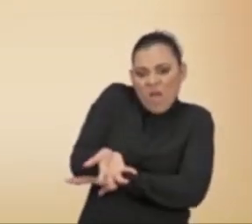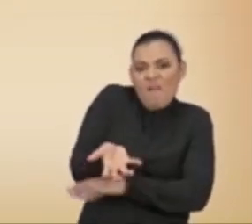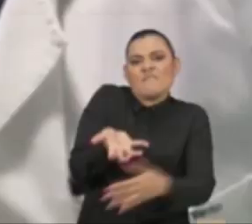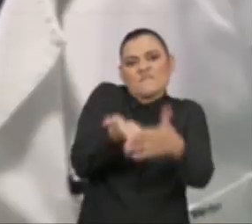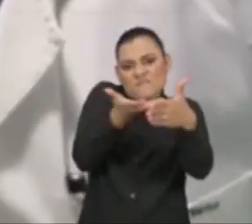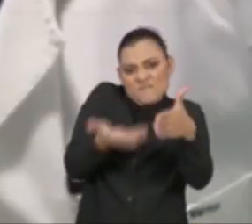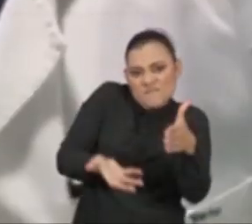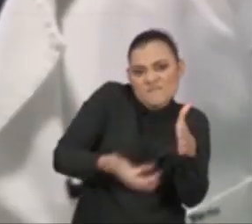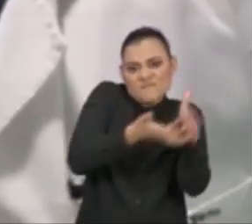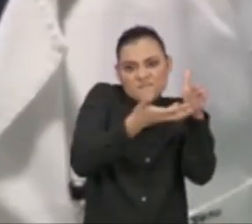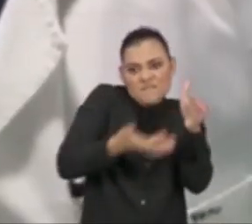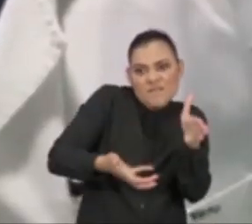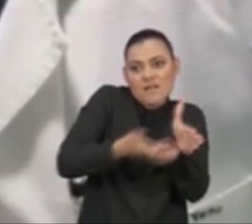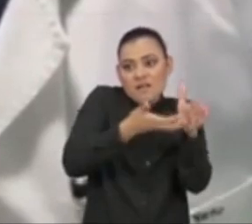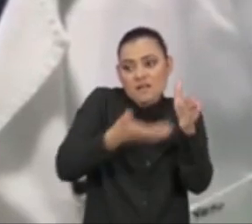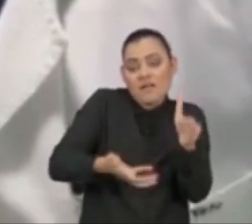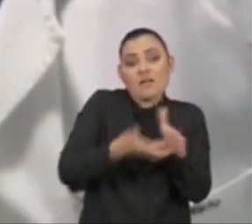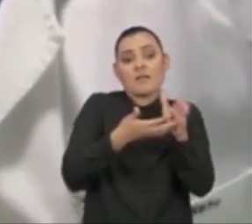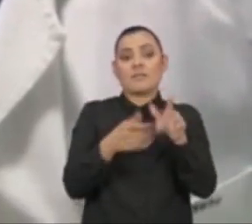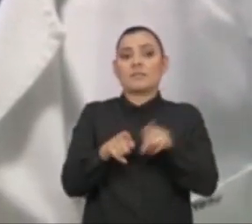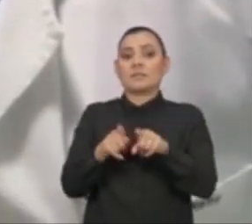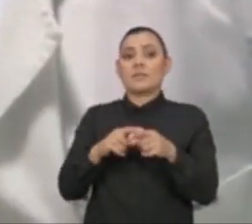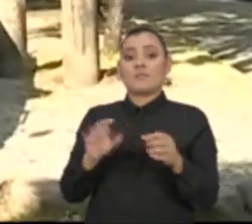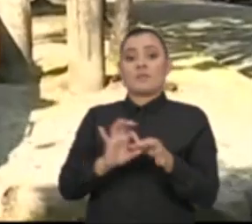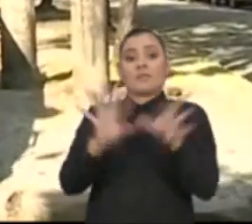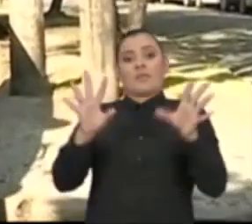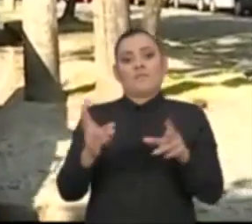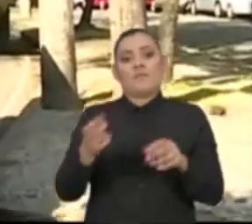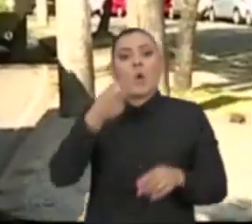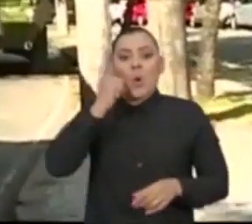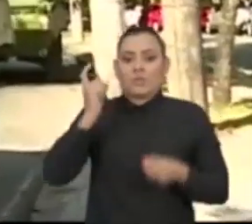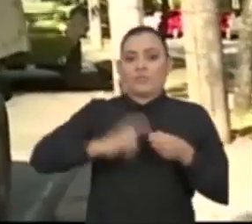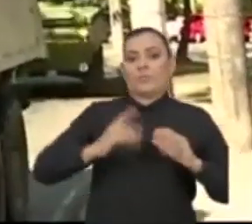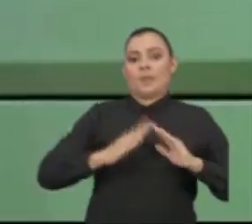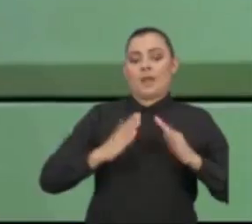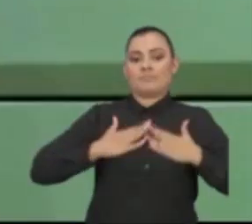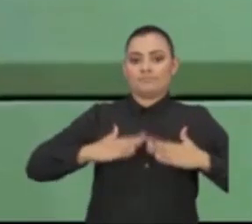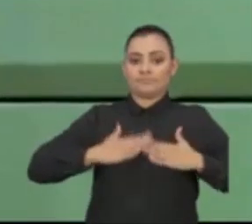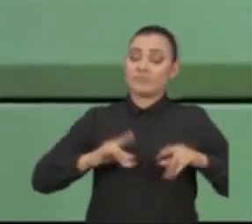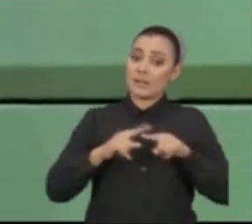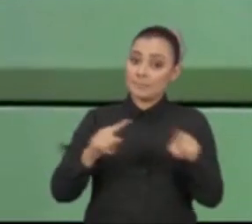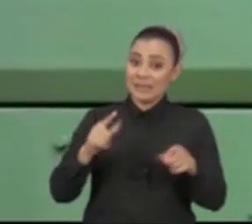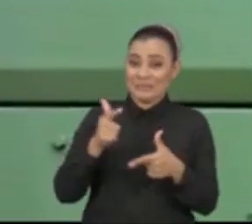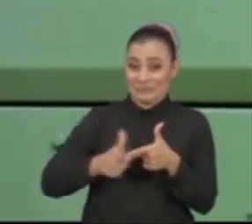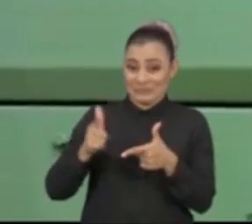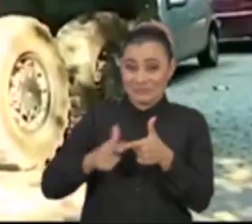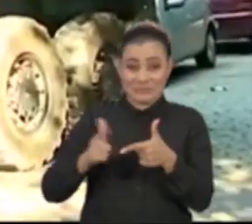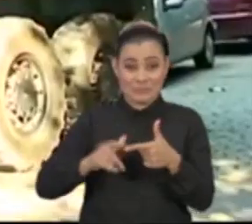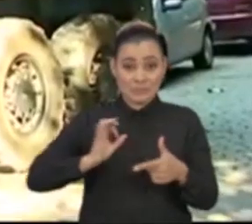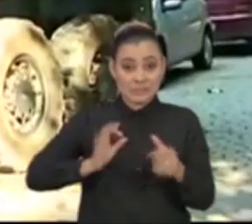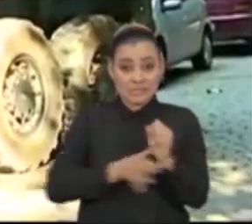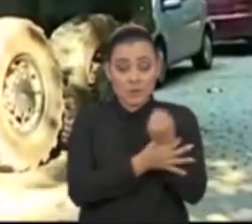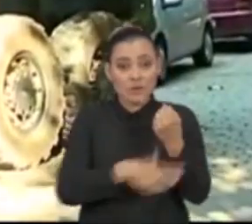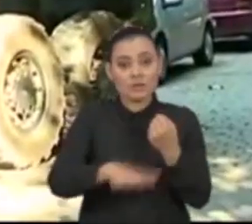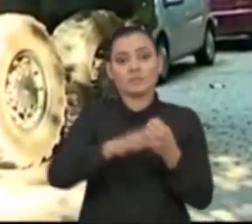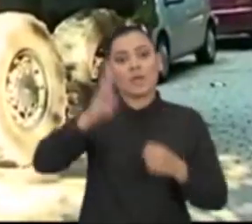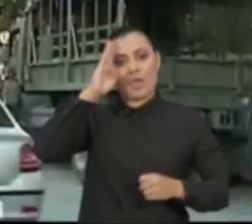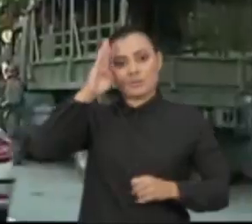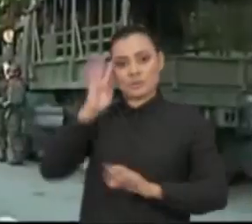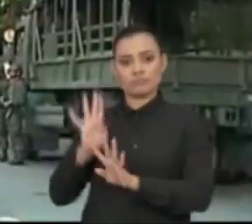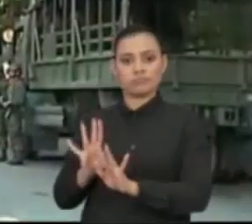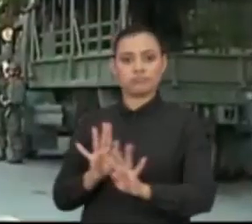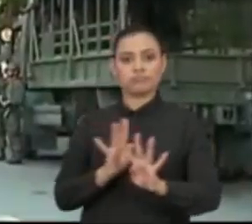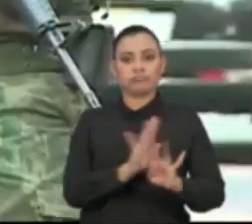manifestantes em Sobral, no interior do estado, teve alta ontem. Na sexta-feira, por conta da crise na segurança, o Exército passou a atuar